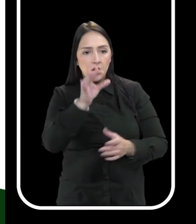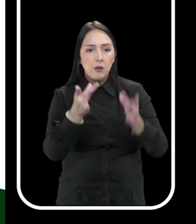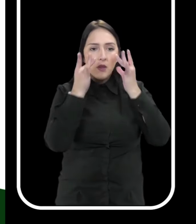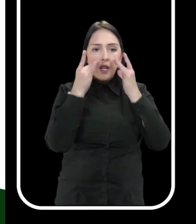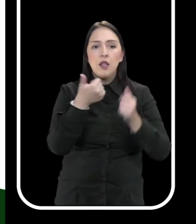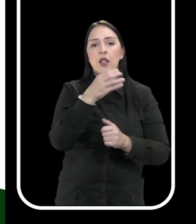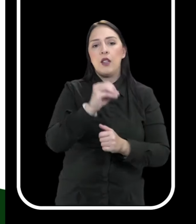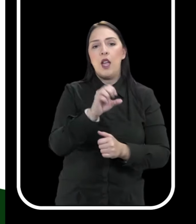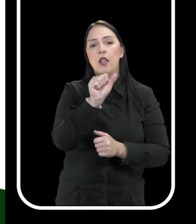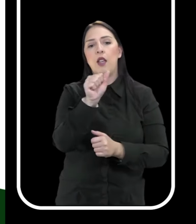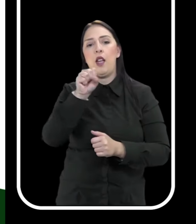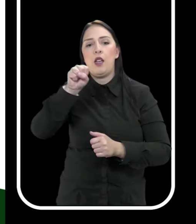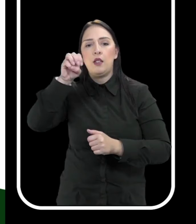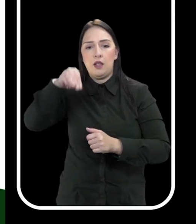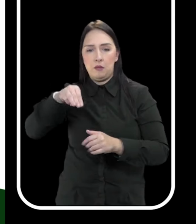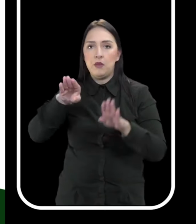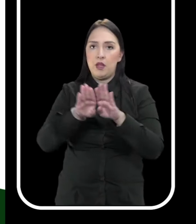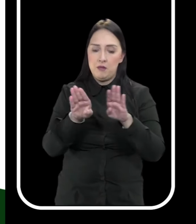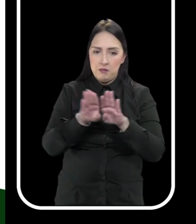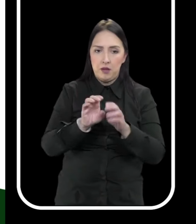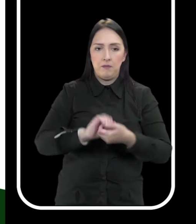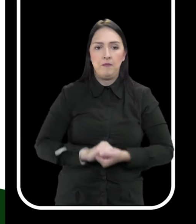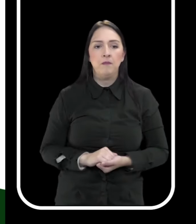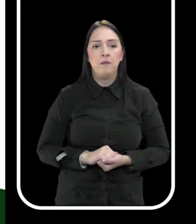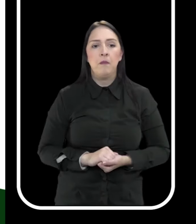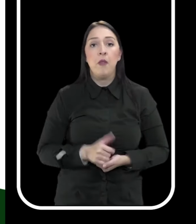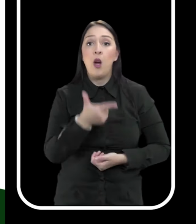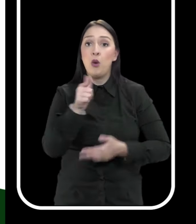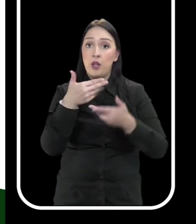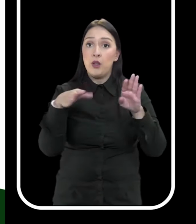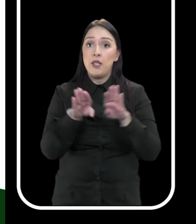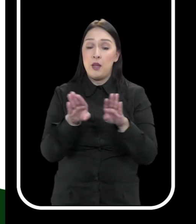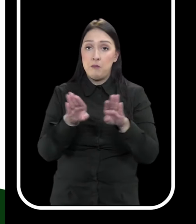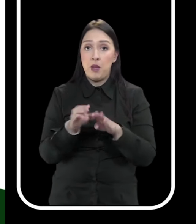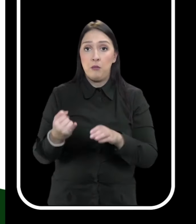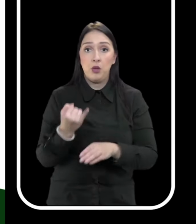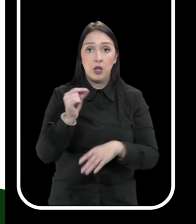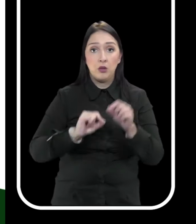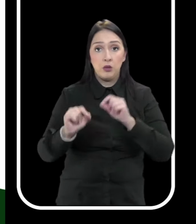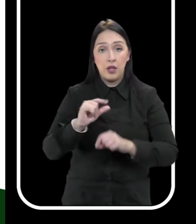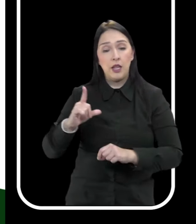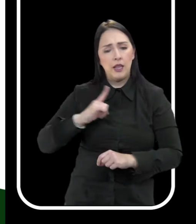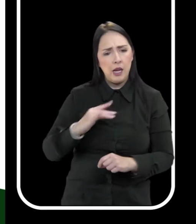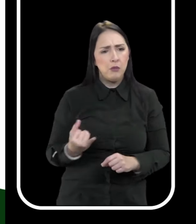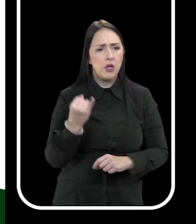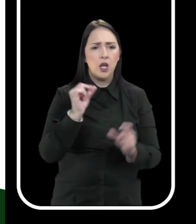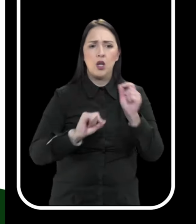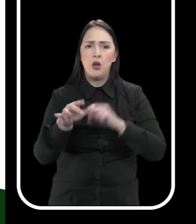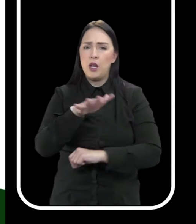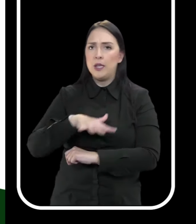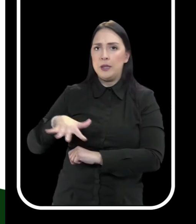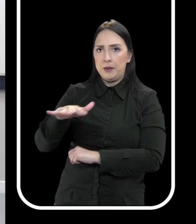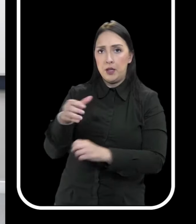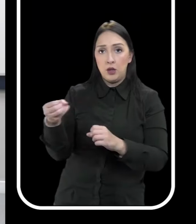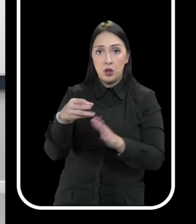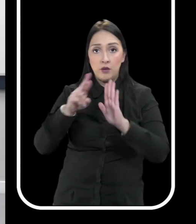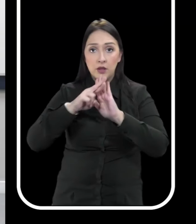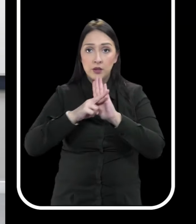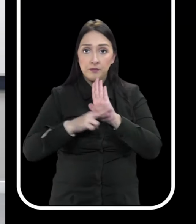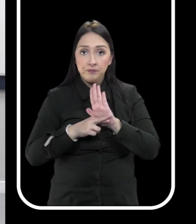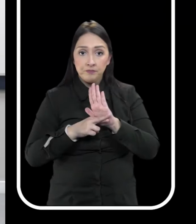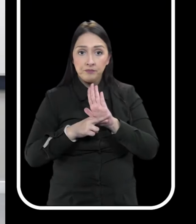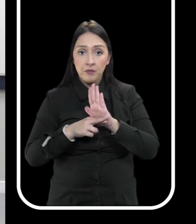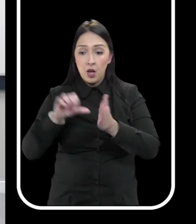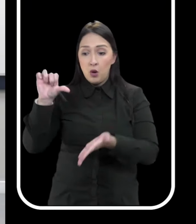de atividades síncronas mediadas. Tá? Outro aspecto importante também é que ganha muita importância com essas